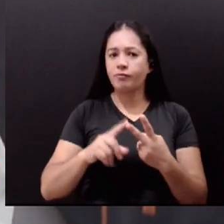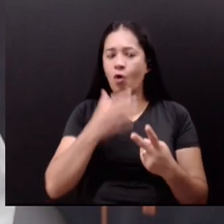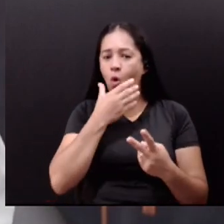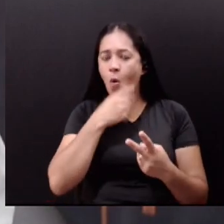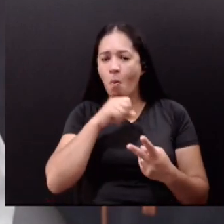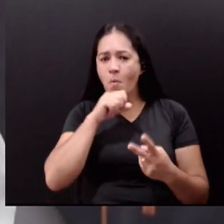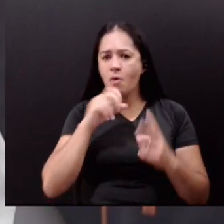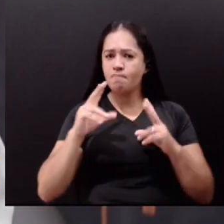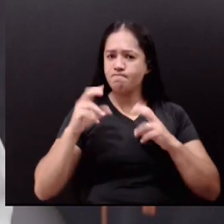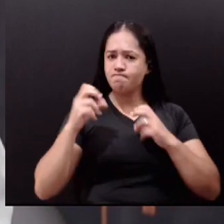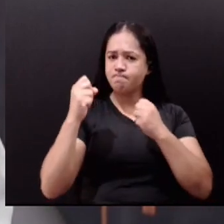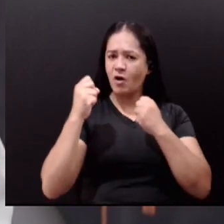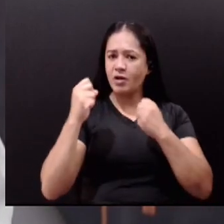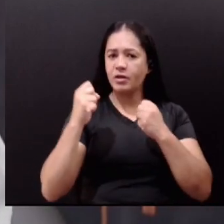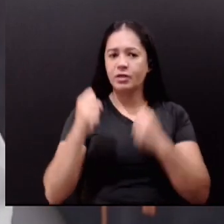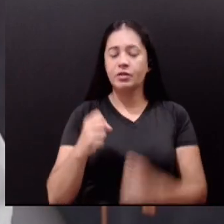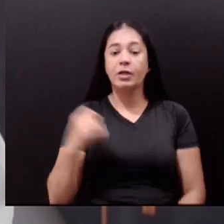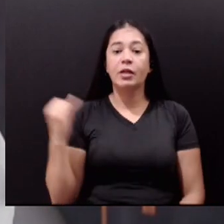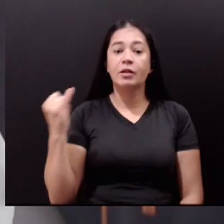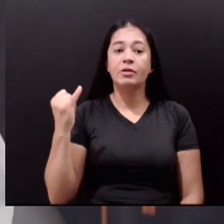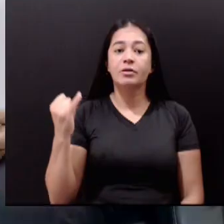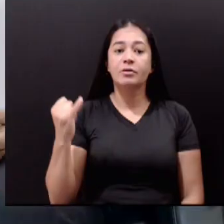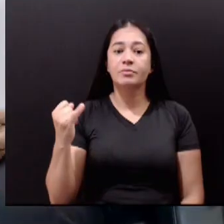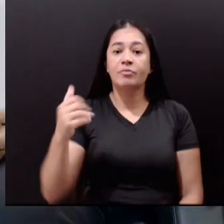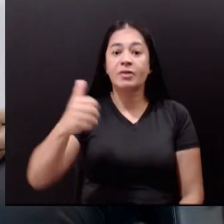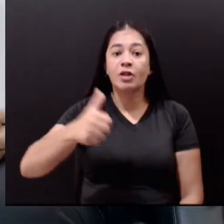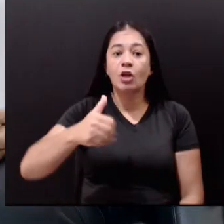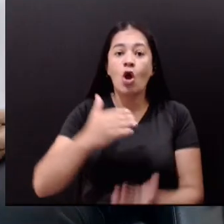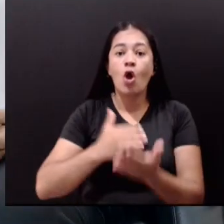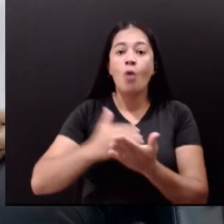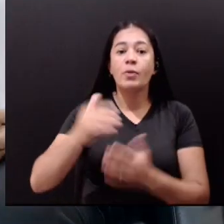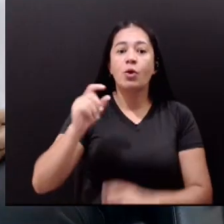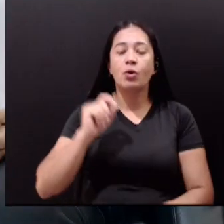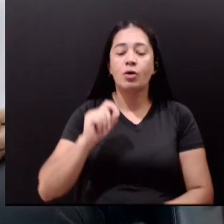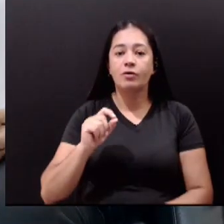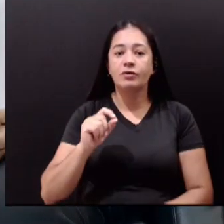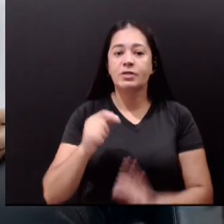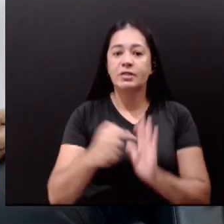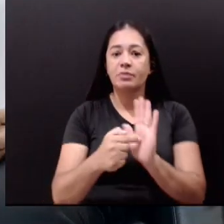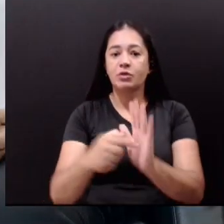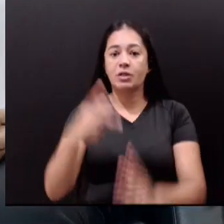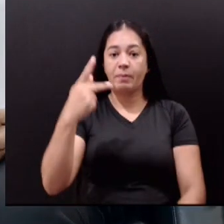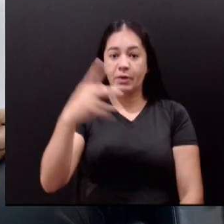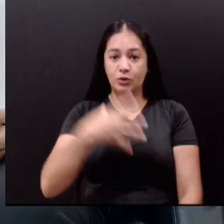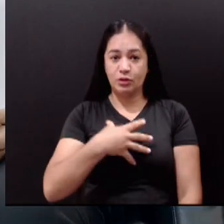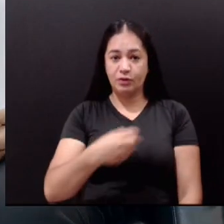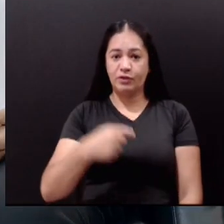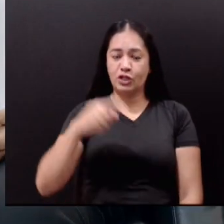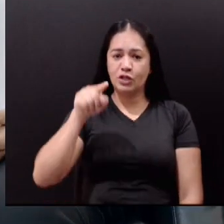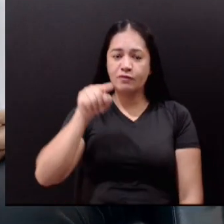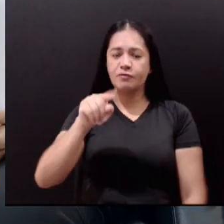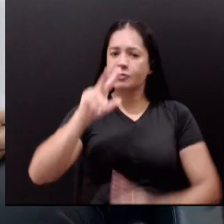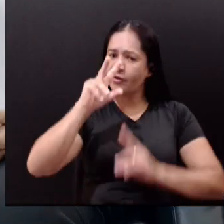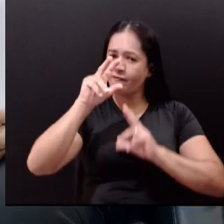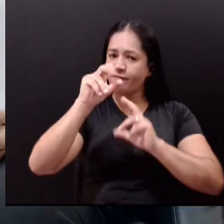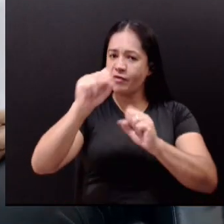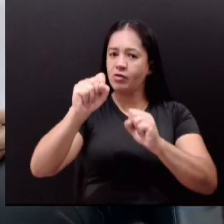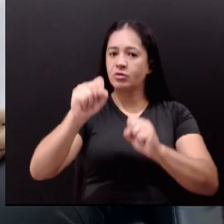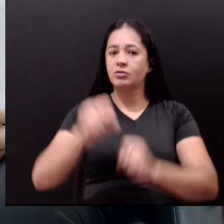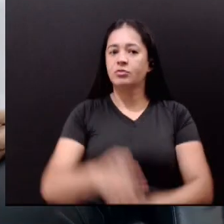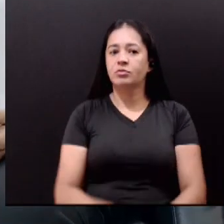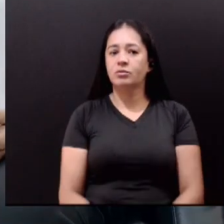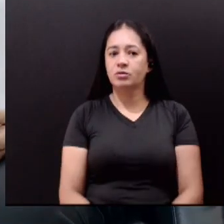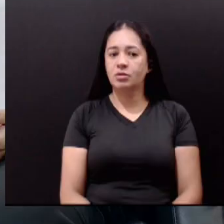muito importante desde a primeira infância, é você revelar para o seu filho que você é forte e valente. Porque em